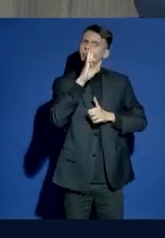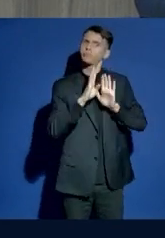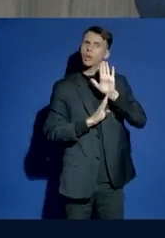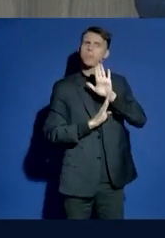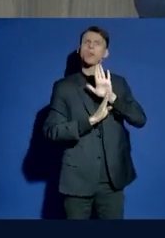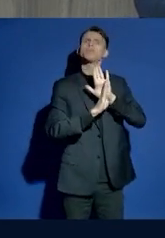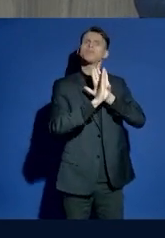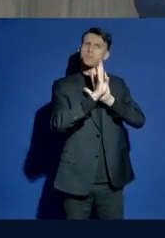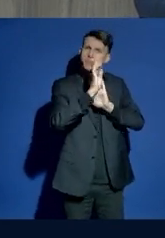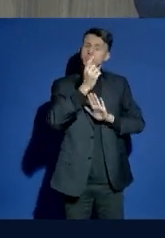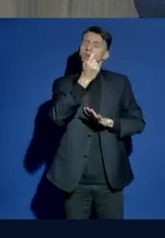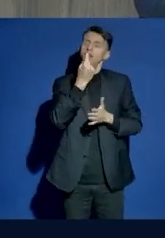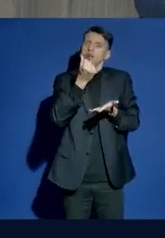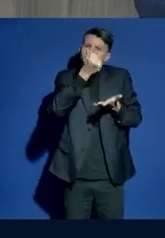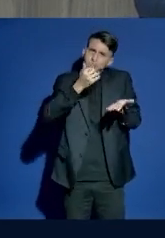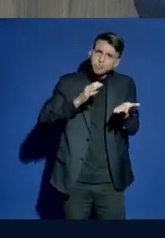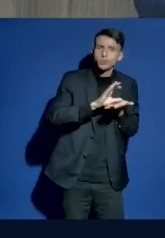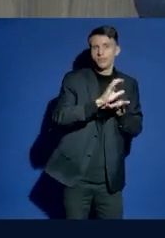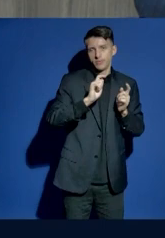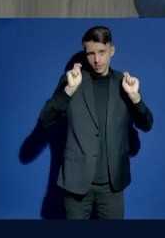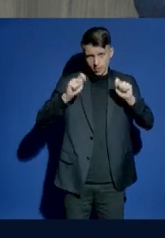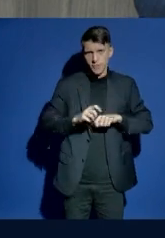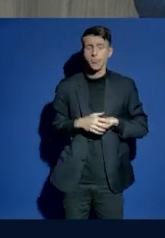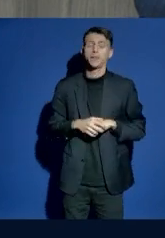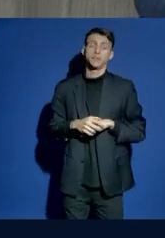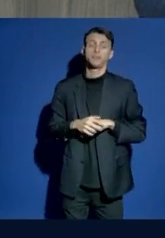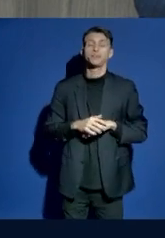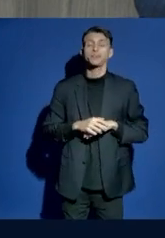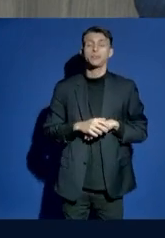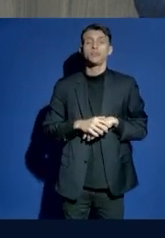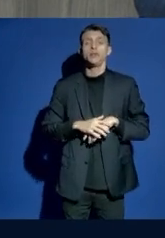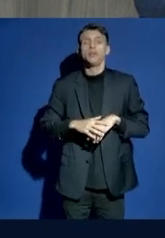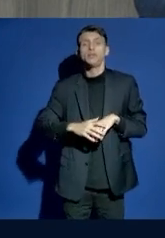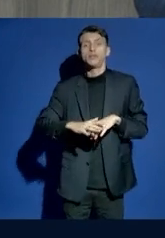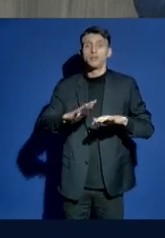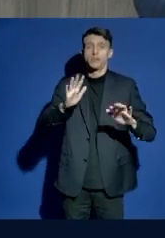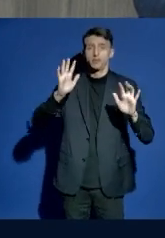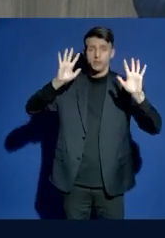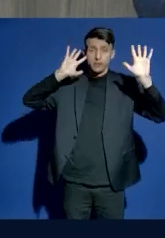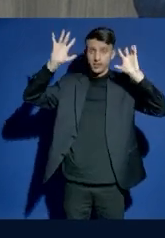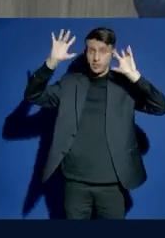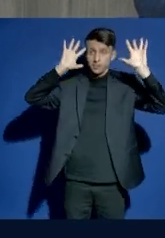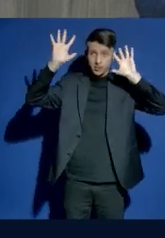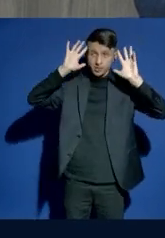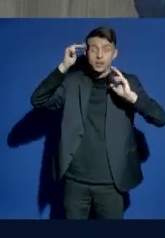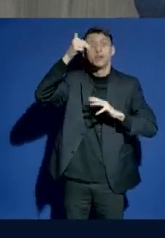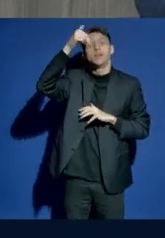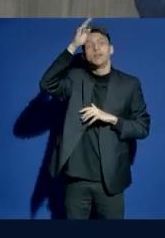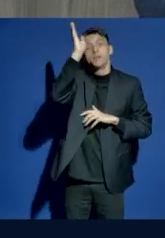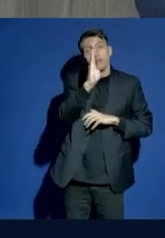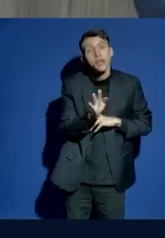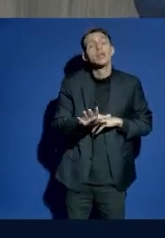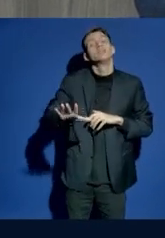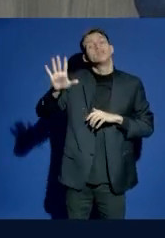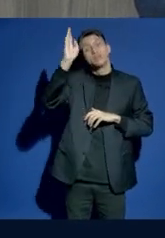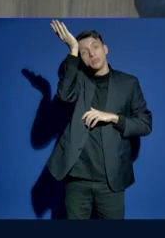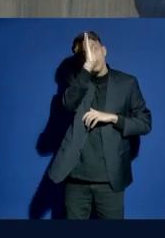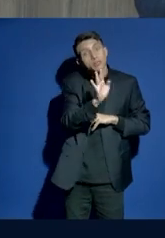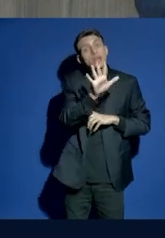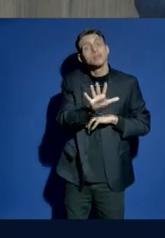está gerando investimento. A nível nacional, e só para deixar clara a minha posição aqui,